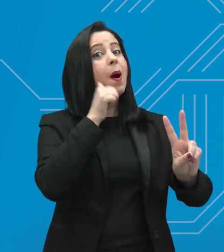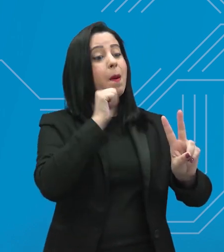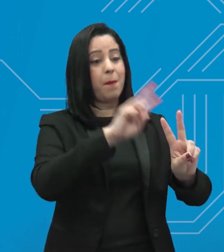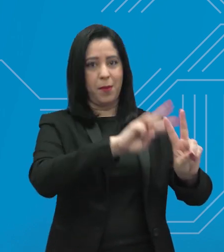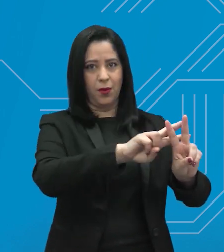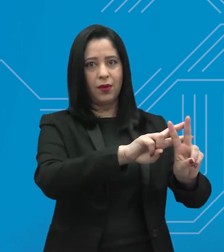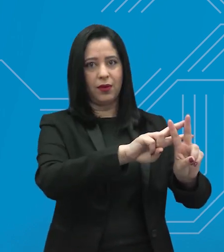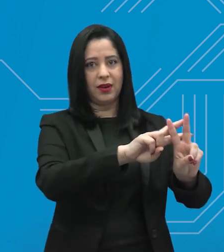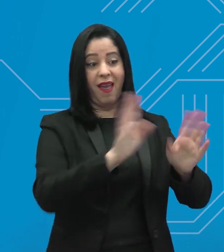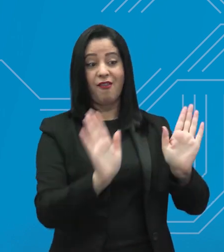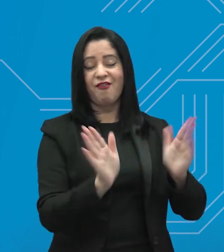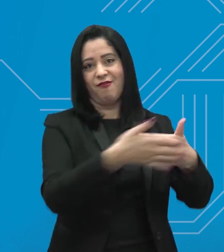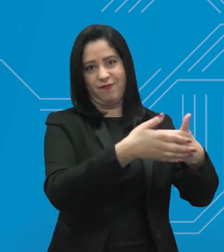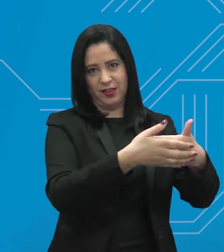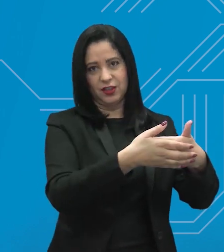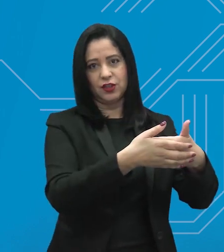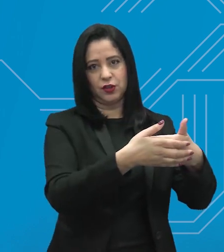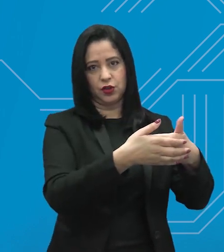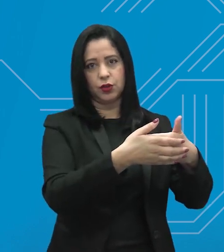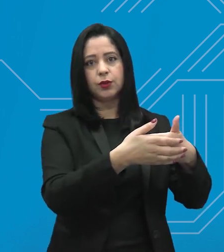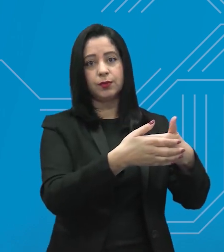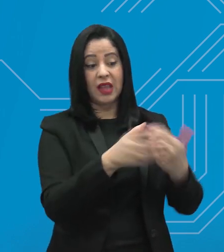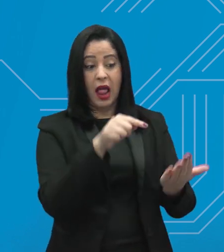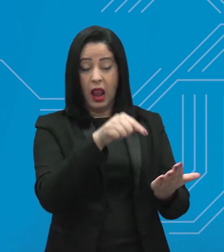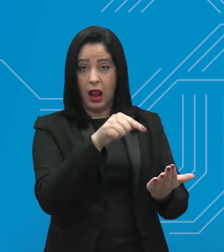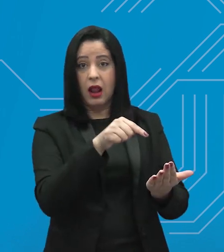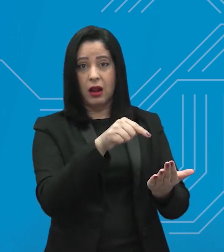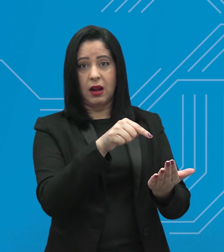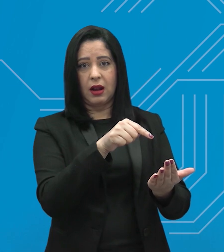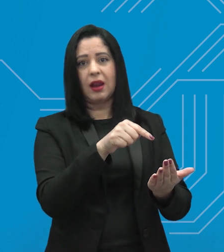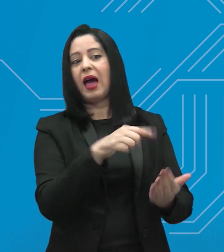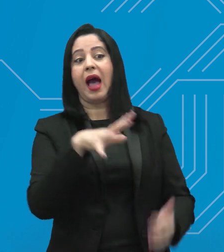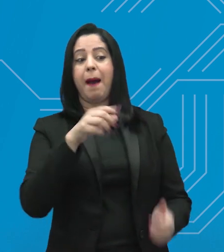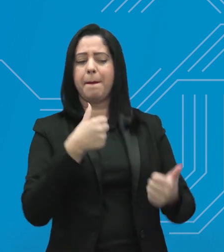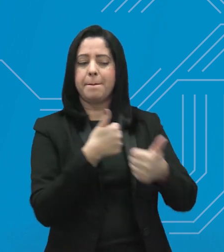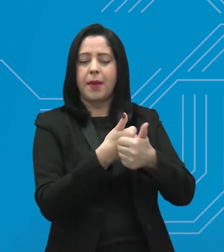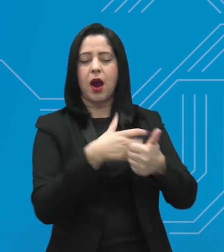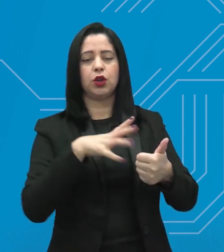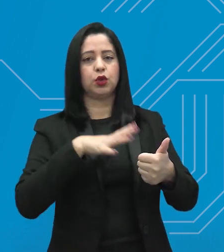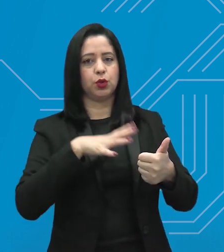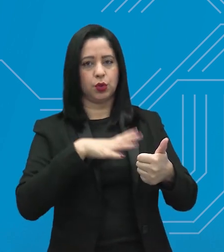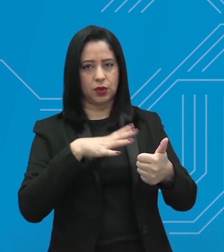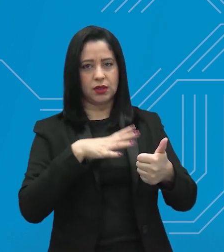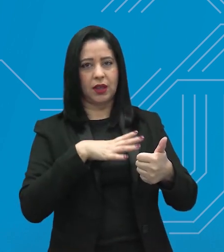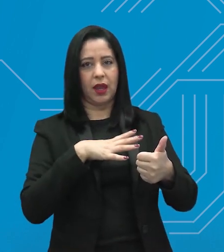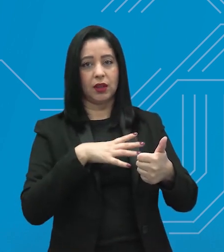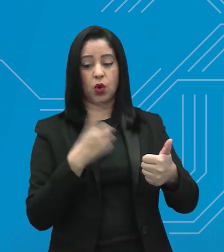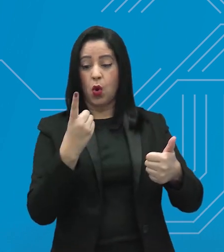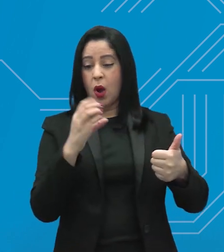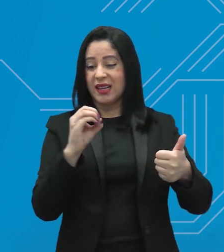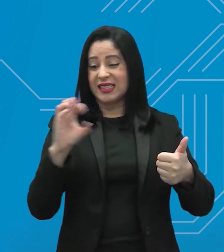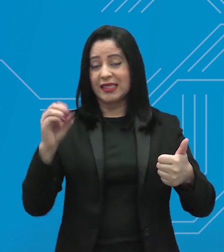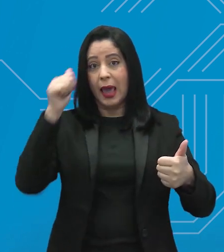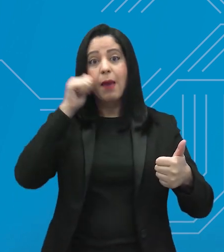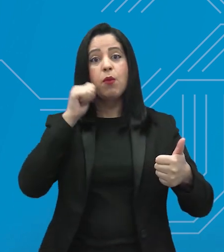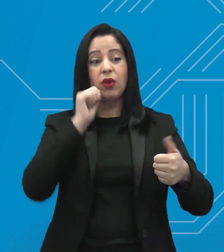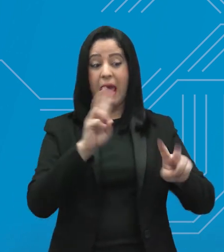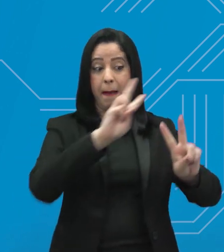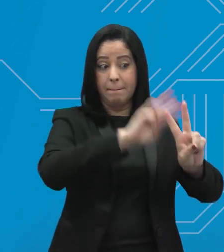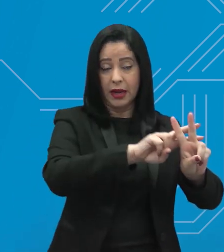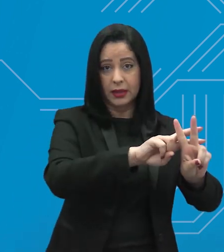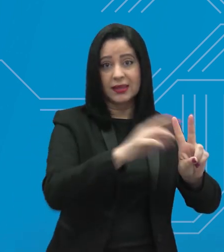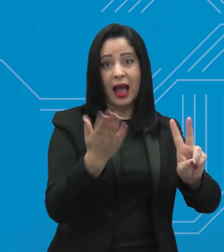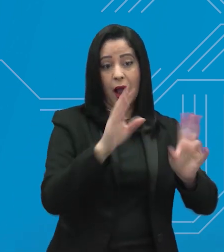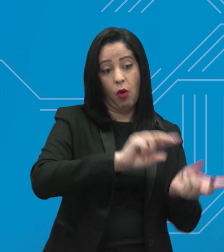Centro de Ressocialização Feminino de São José dos Campos. A unidade ficava na região central da cidade e abrigava